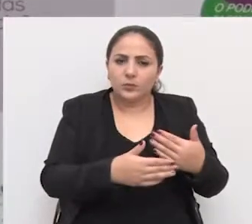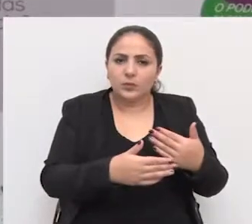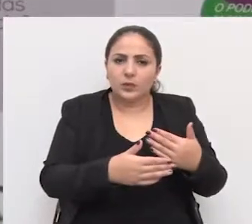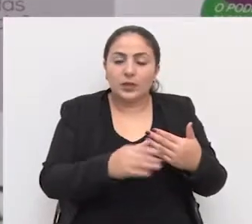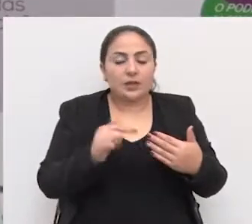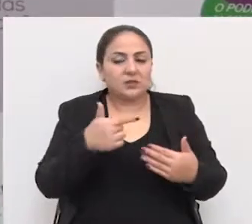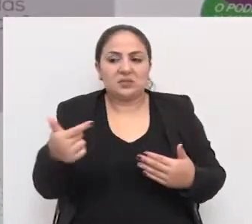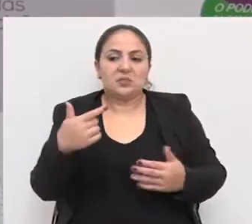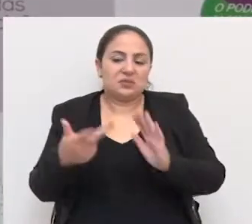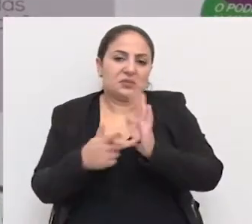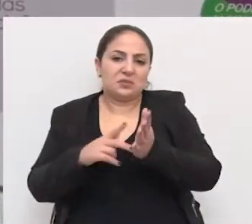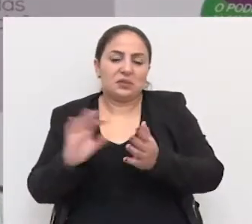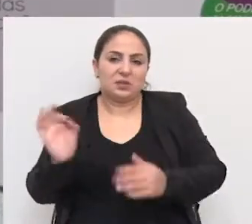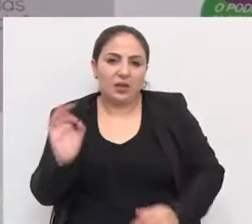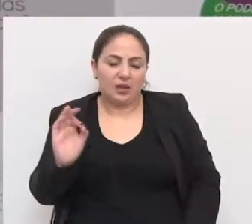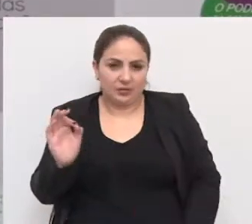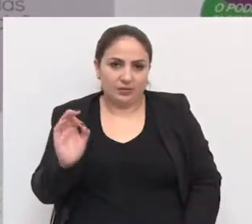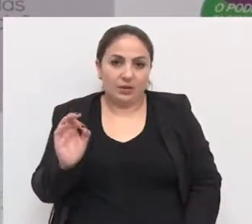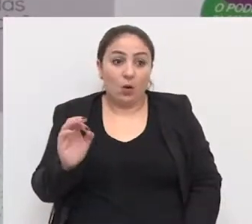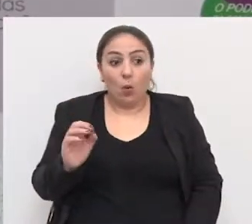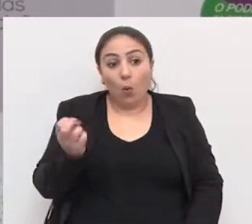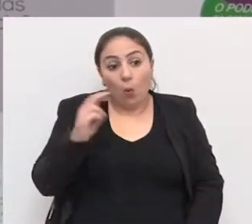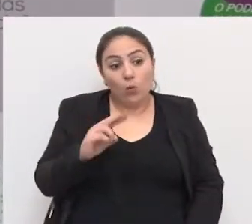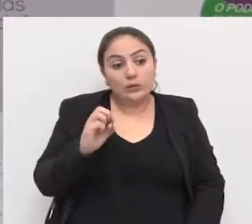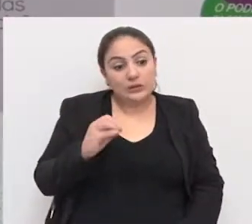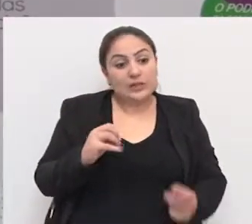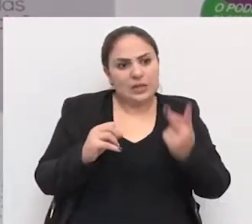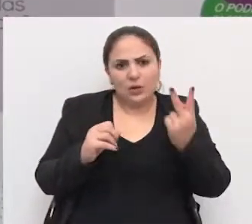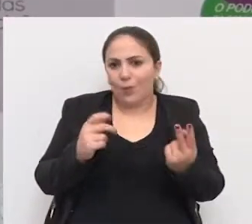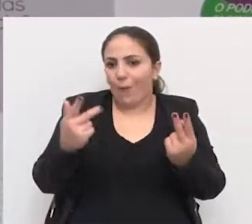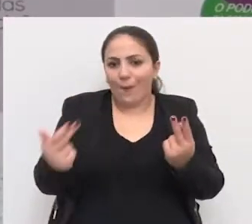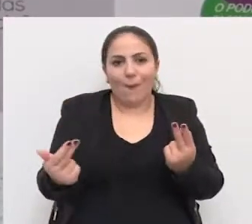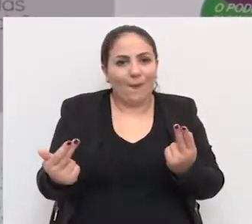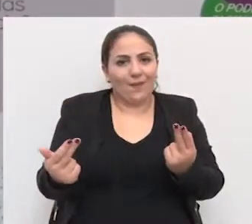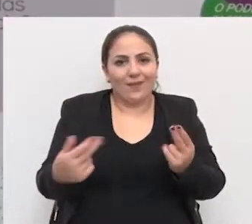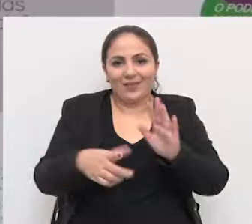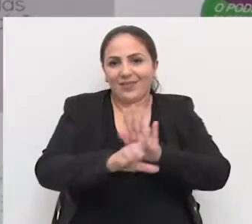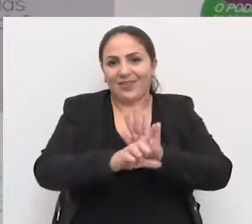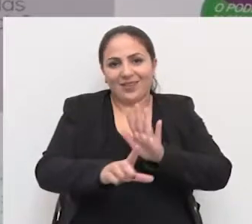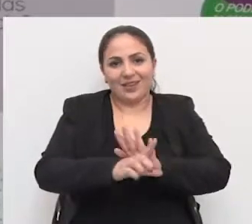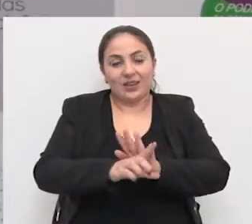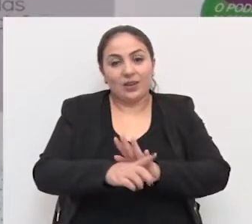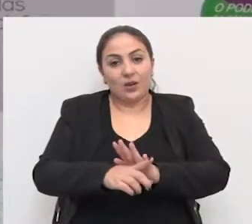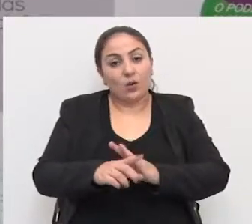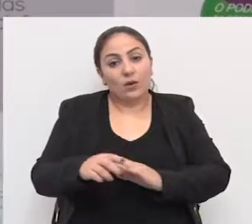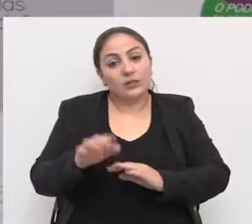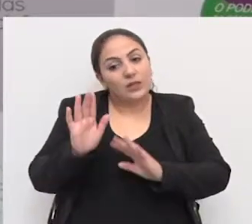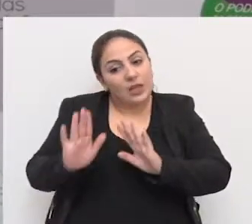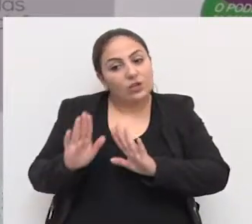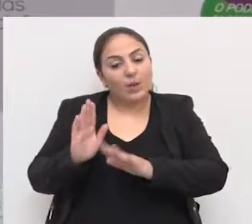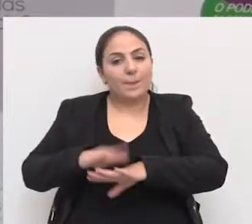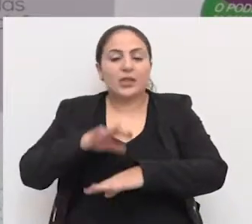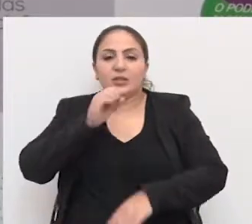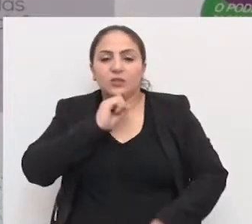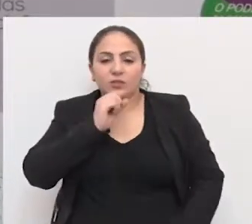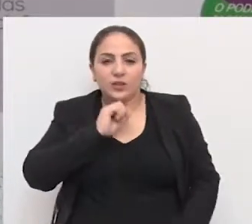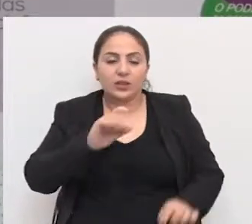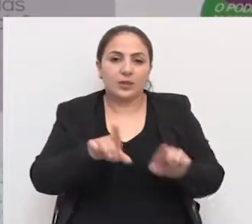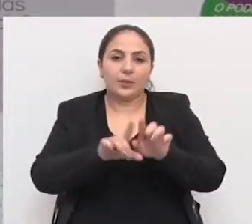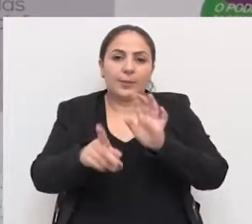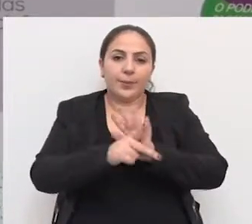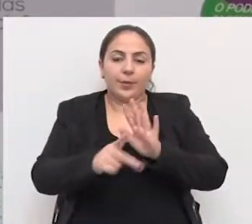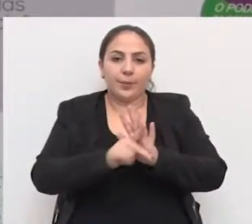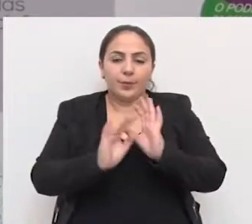E as que estão se sobrepondo umas às outras também, optar, sempre levando em consideração a mais antiga, mas também a